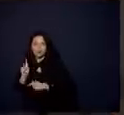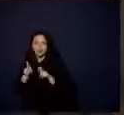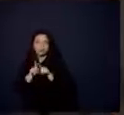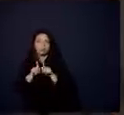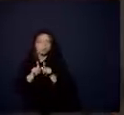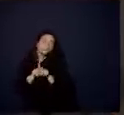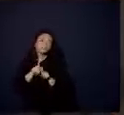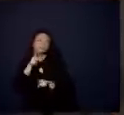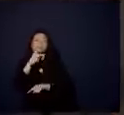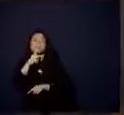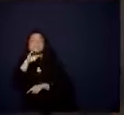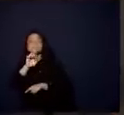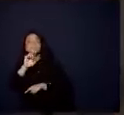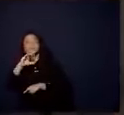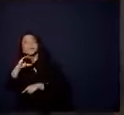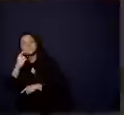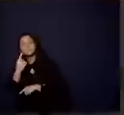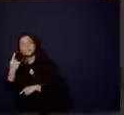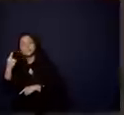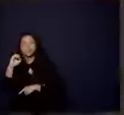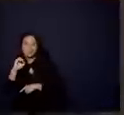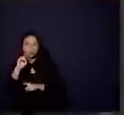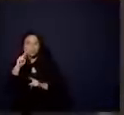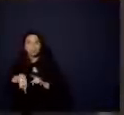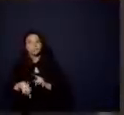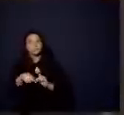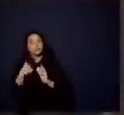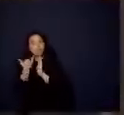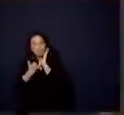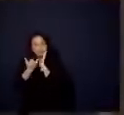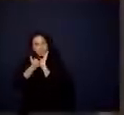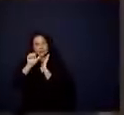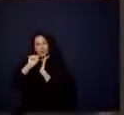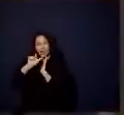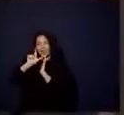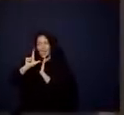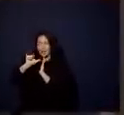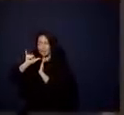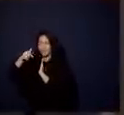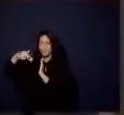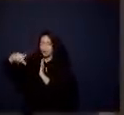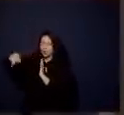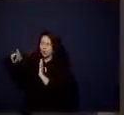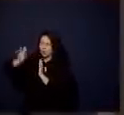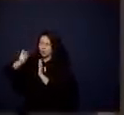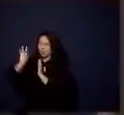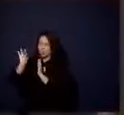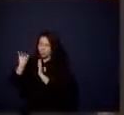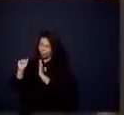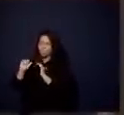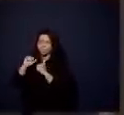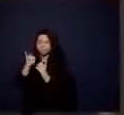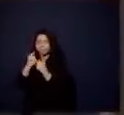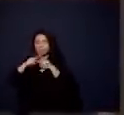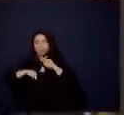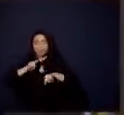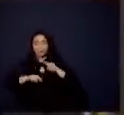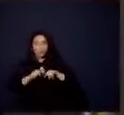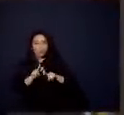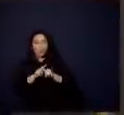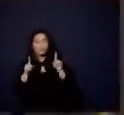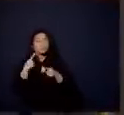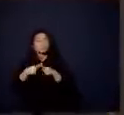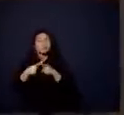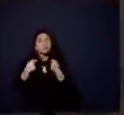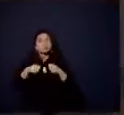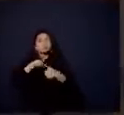que significa que as alíquos tributos atuais seriam progressivamente reduzidos e ali que todo novo tributo progressivamente elevada Por que que precisa dessa transição